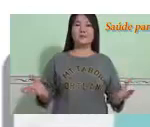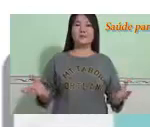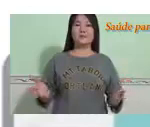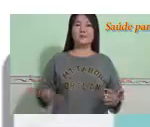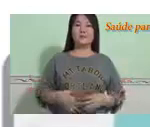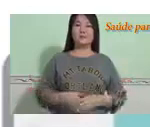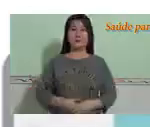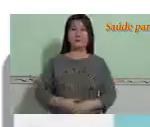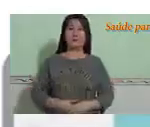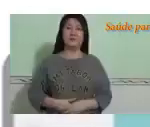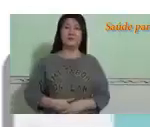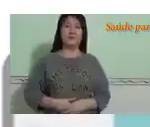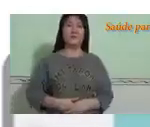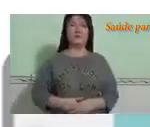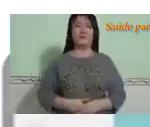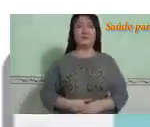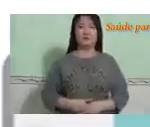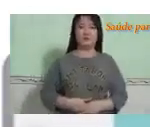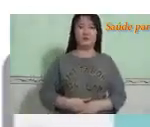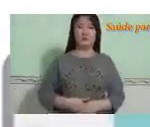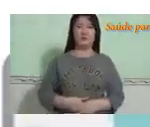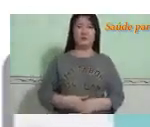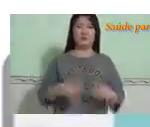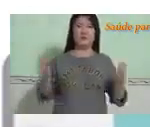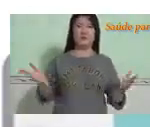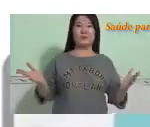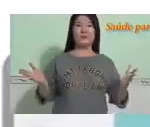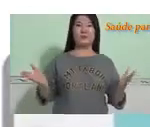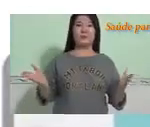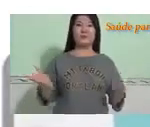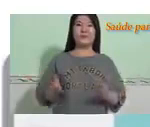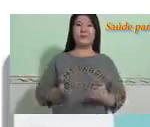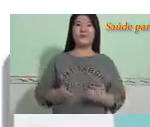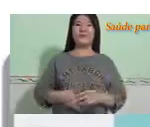observação das alterações do ciclo menstrual, como por exemplo